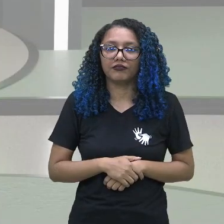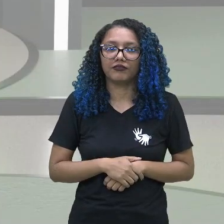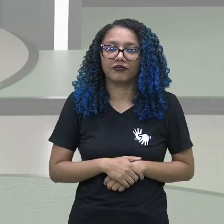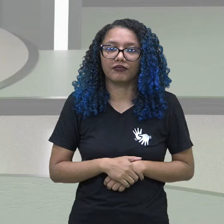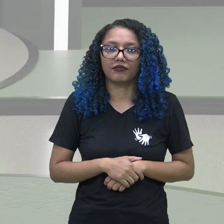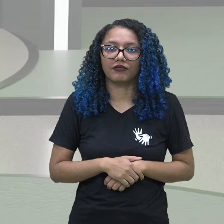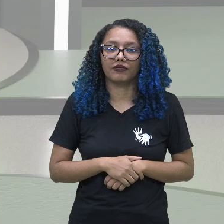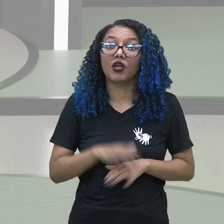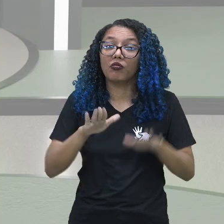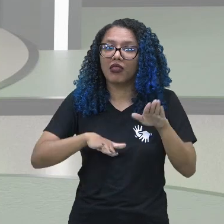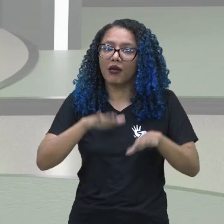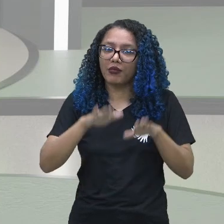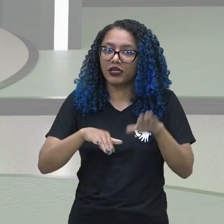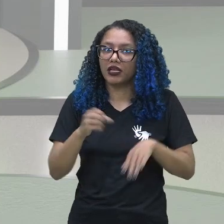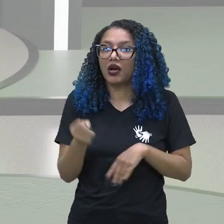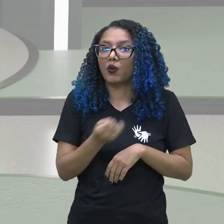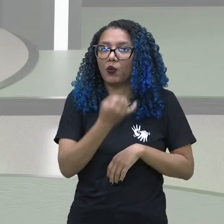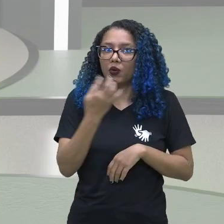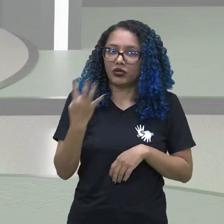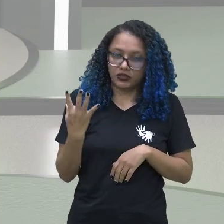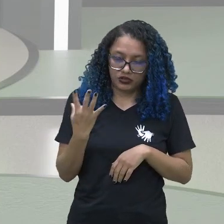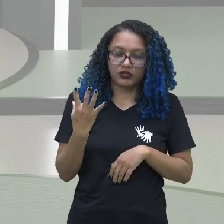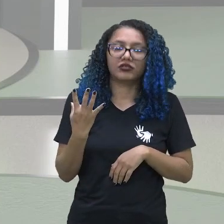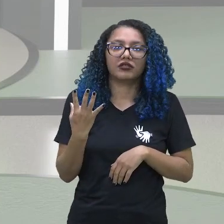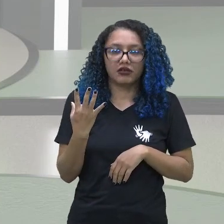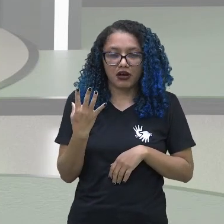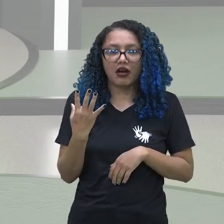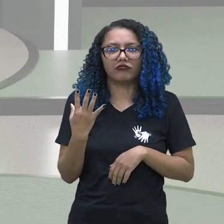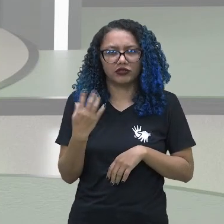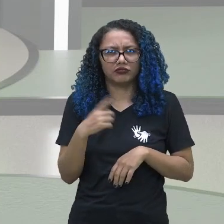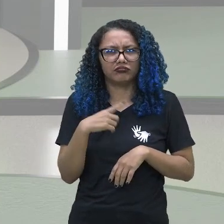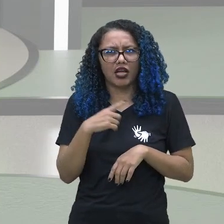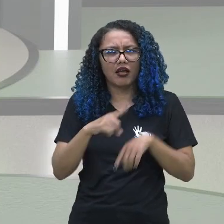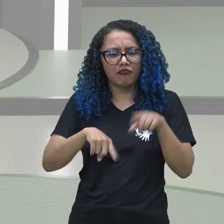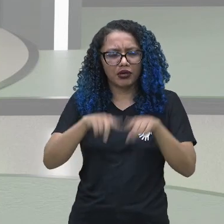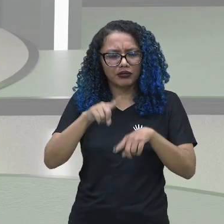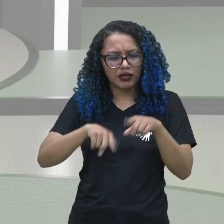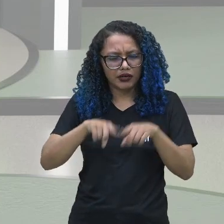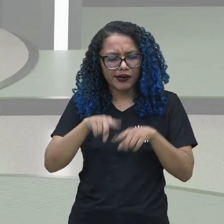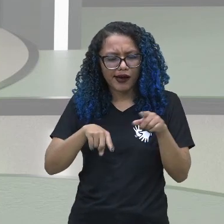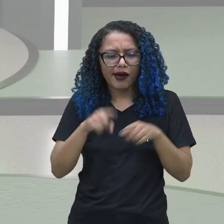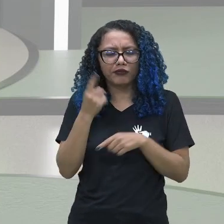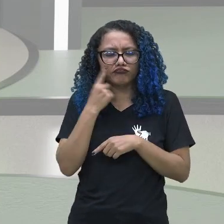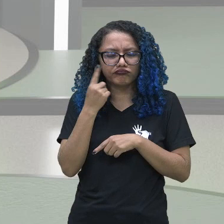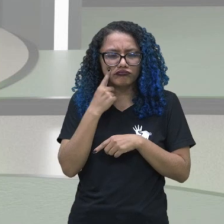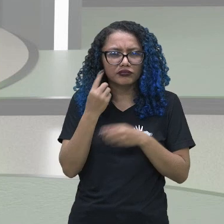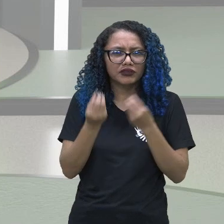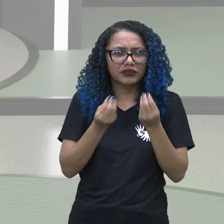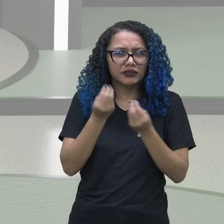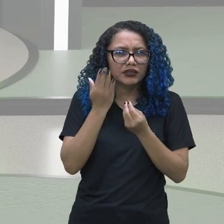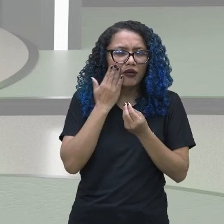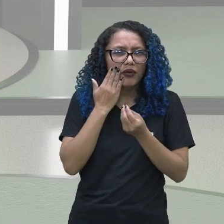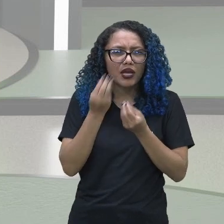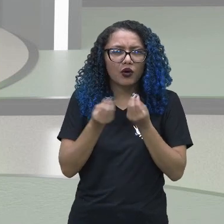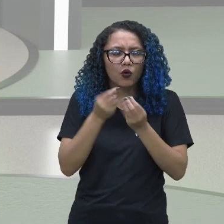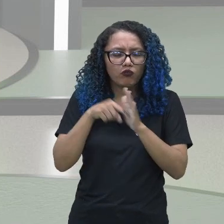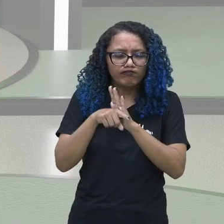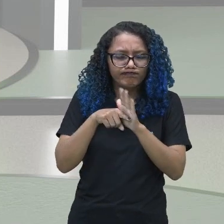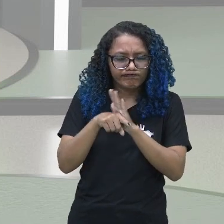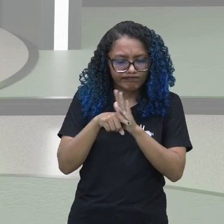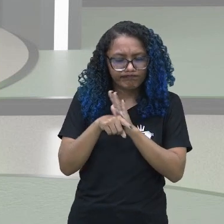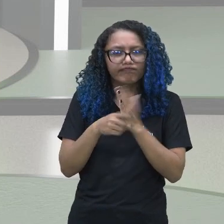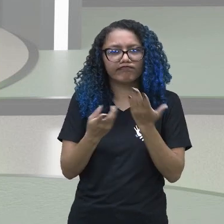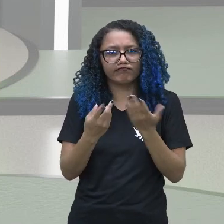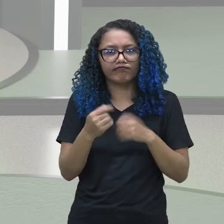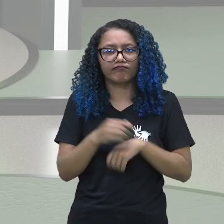assim de mensurar isso através de instrumentos, né, uma técnica muito sensível, já que ela vai